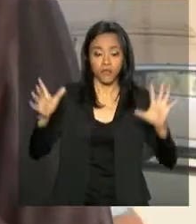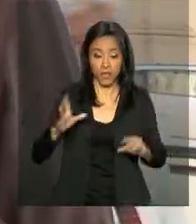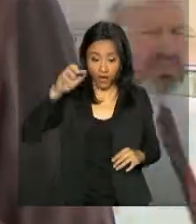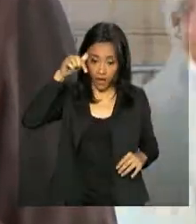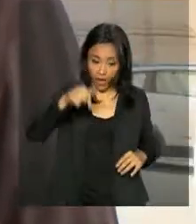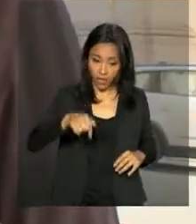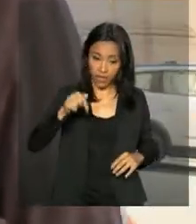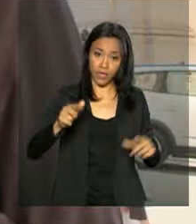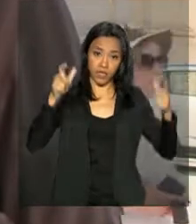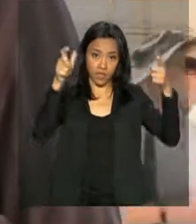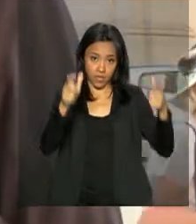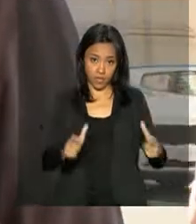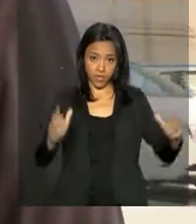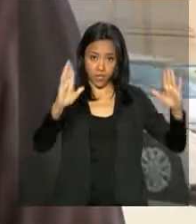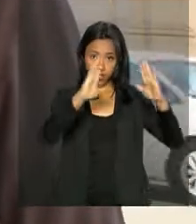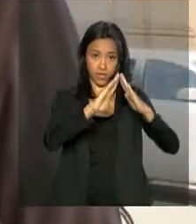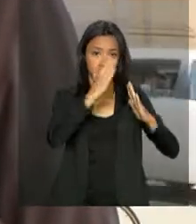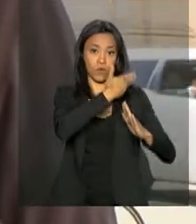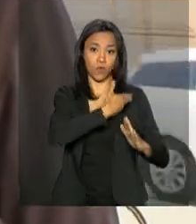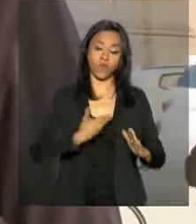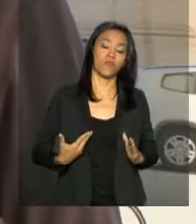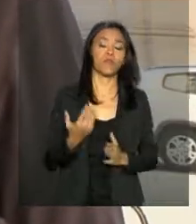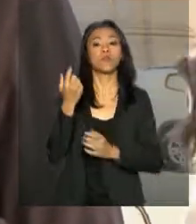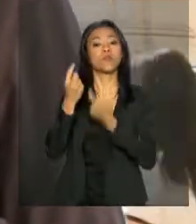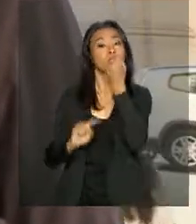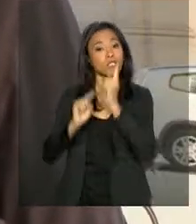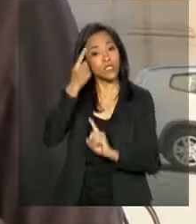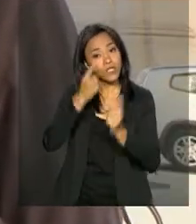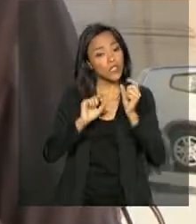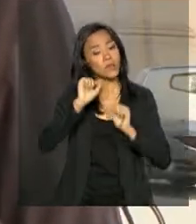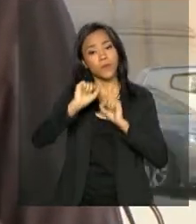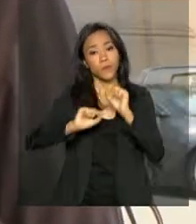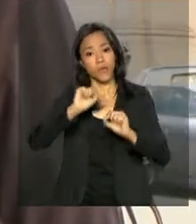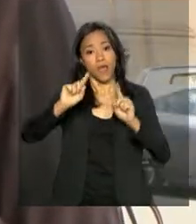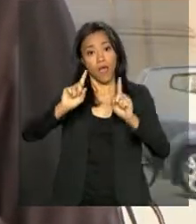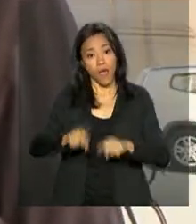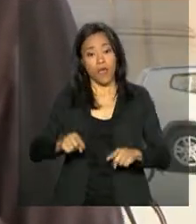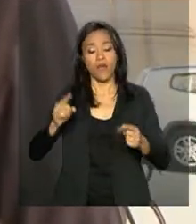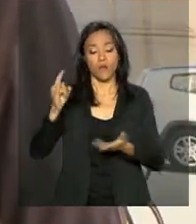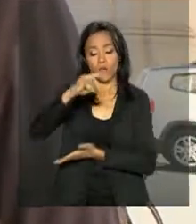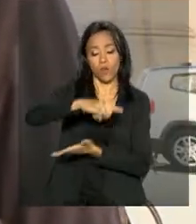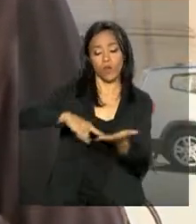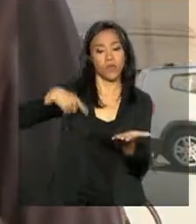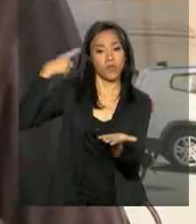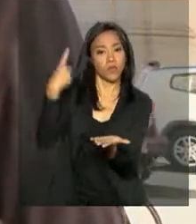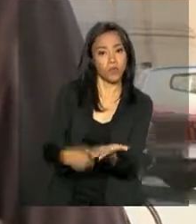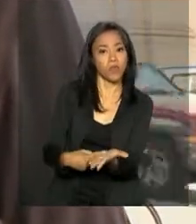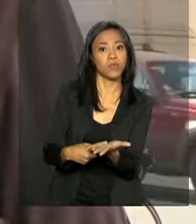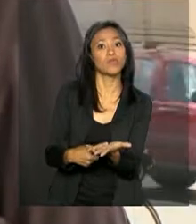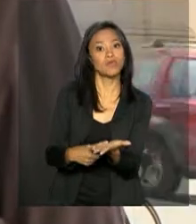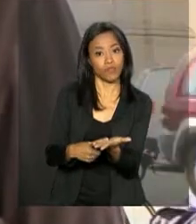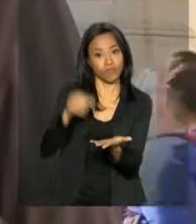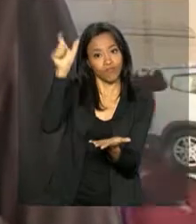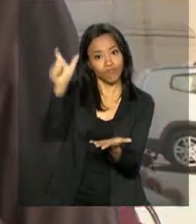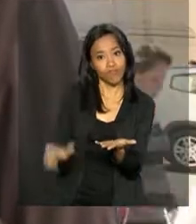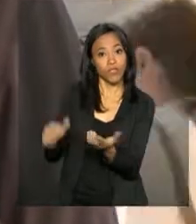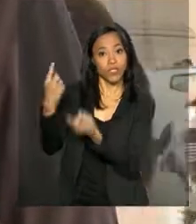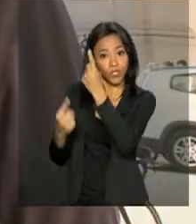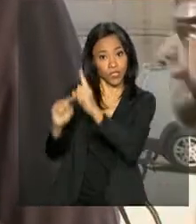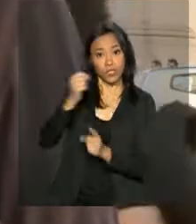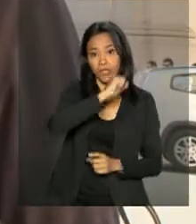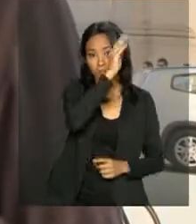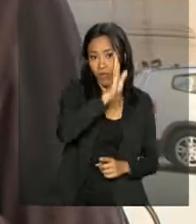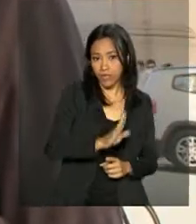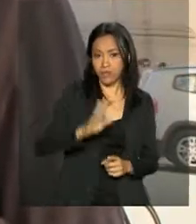palácio la moneda sede do governo chileno é um complemento do tratado com o mercosul e vai reunir áreas como